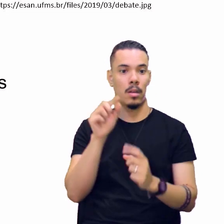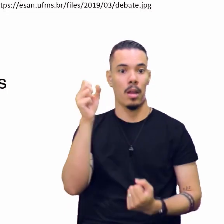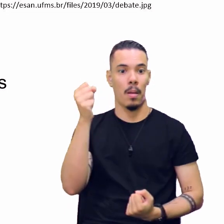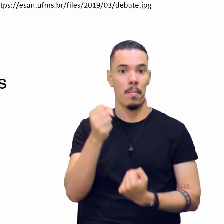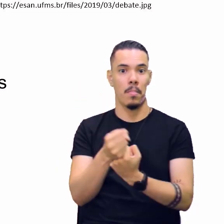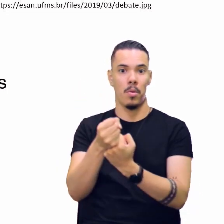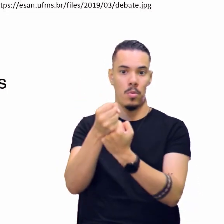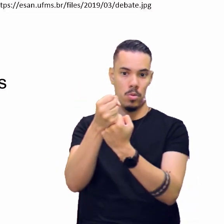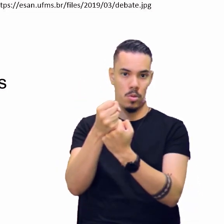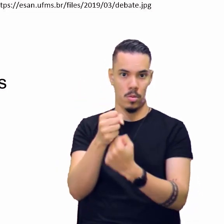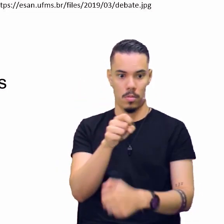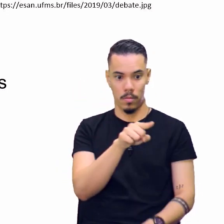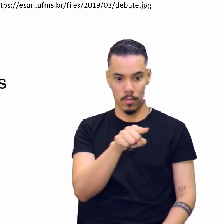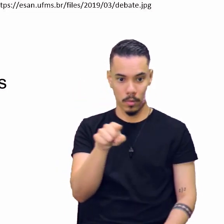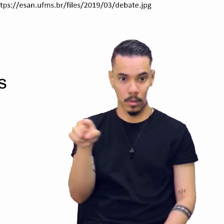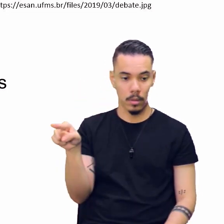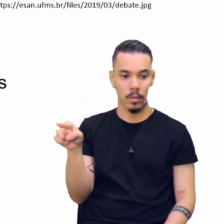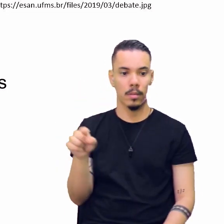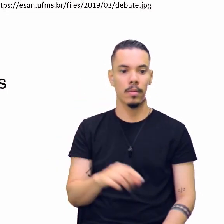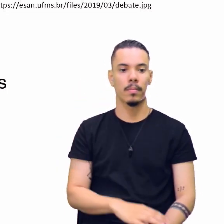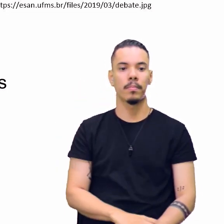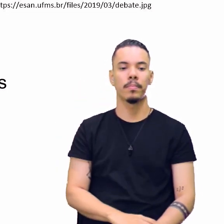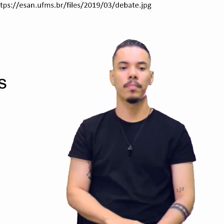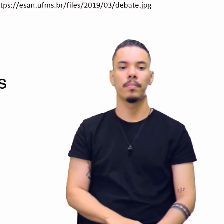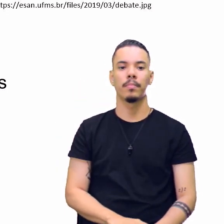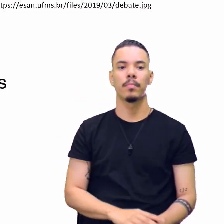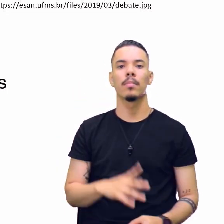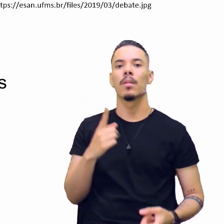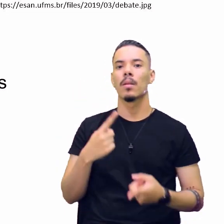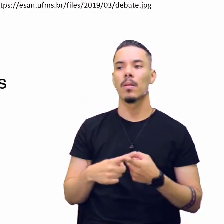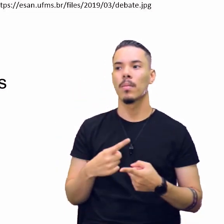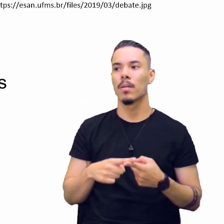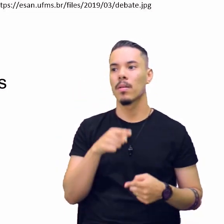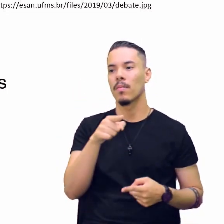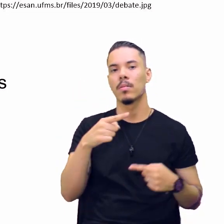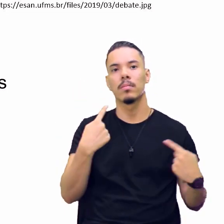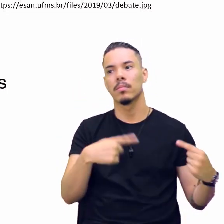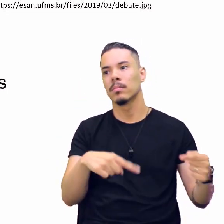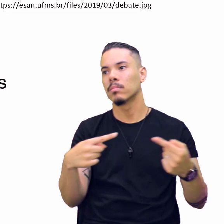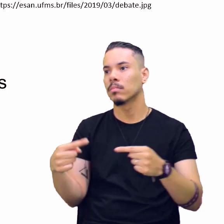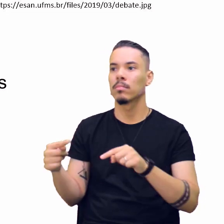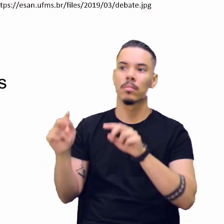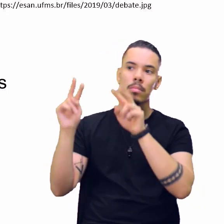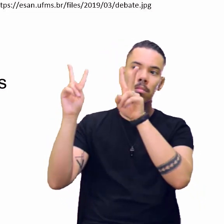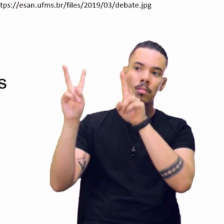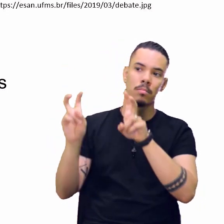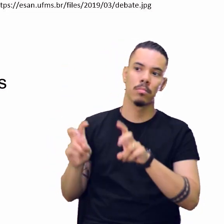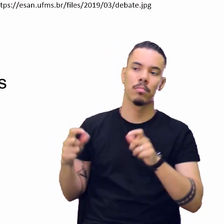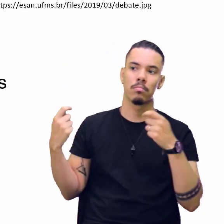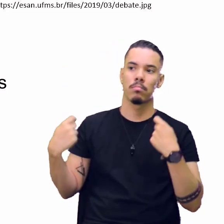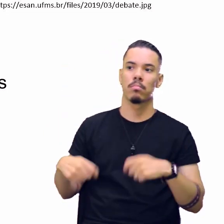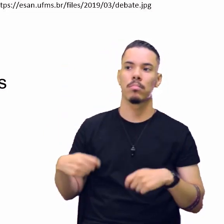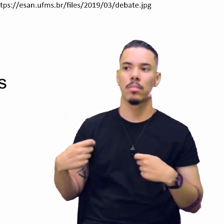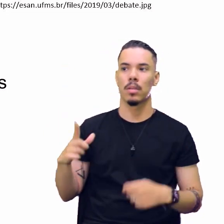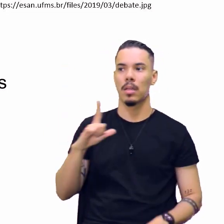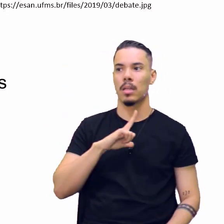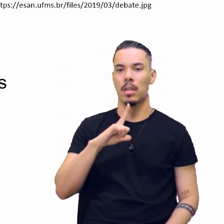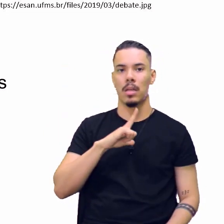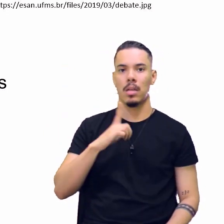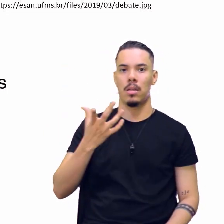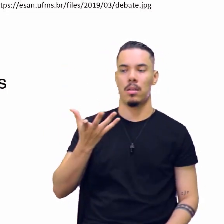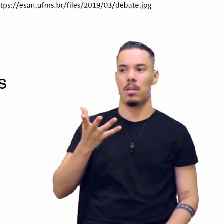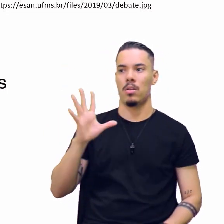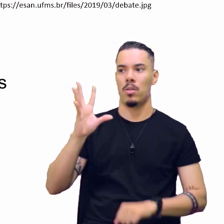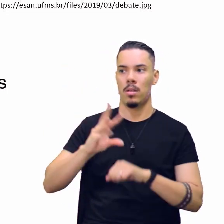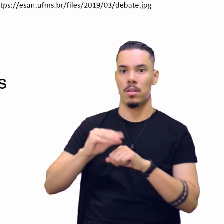apoio, né? Porque para você debater algum assunto é necessário você ter o conhecimento, ler sobre,